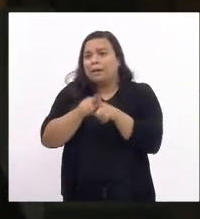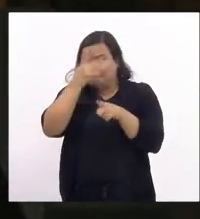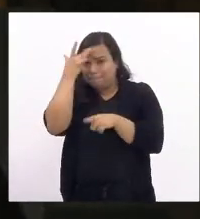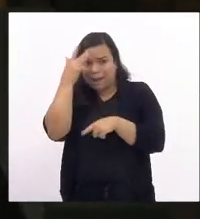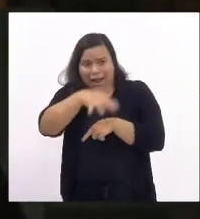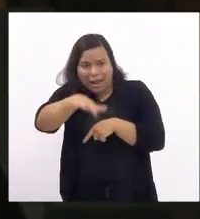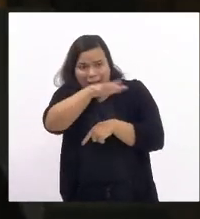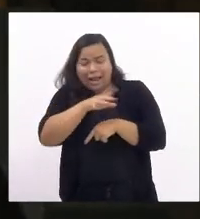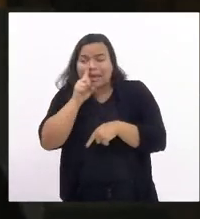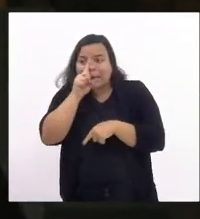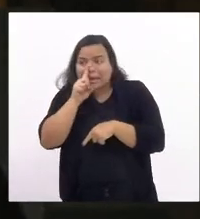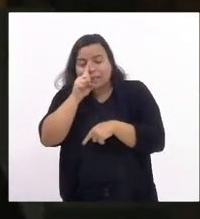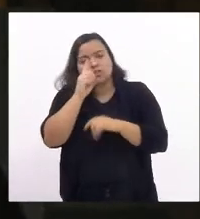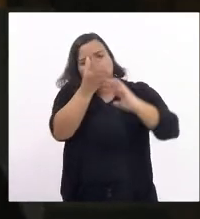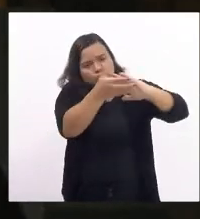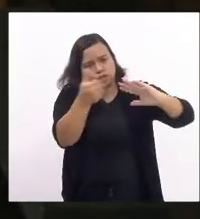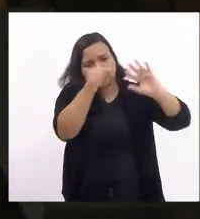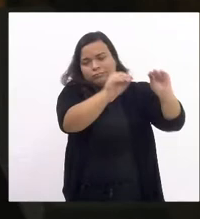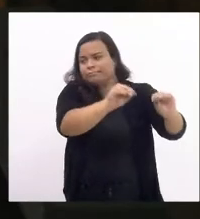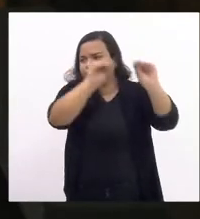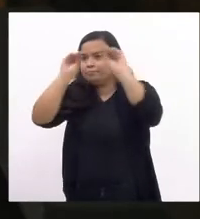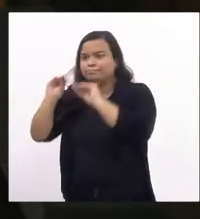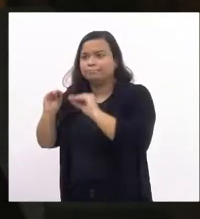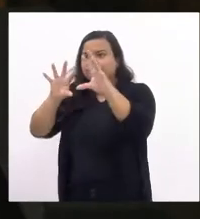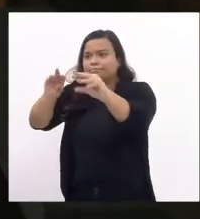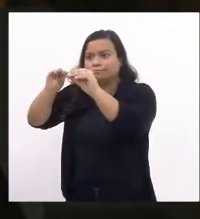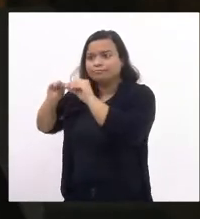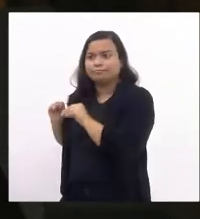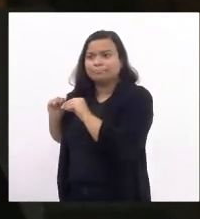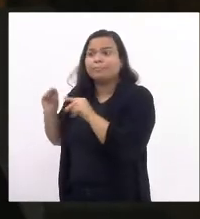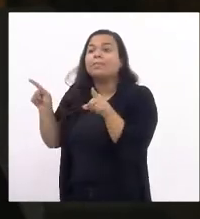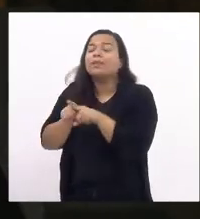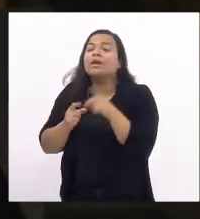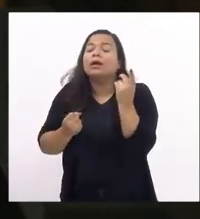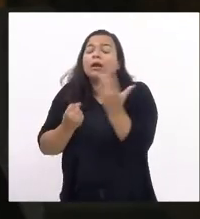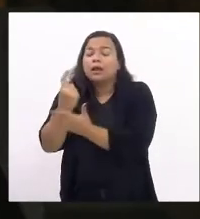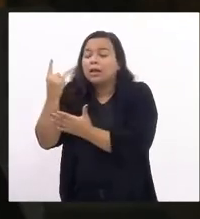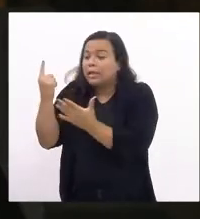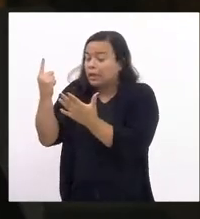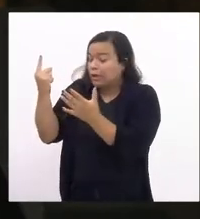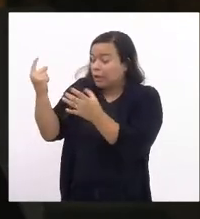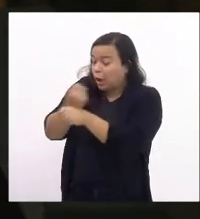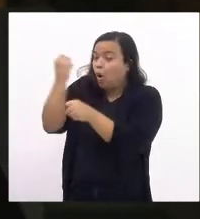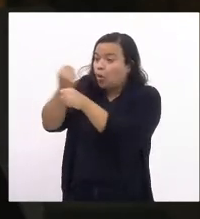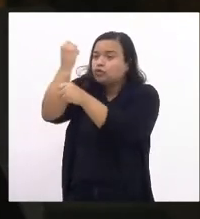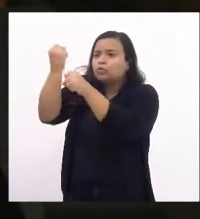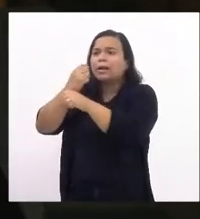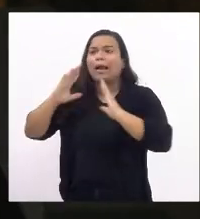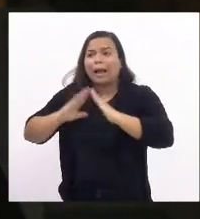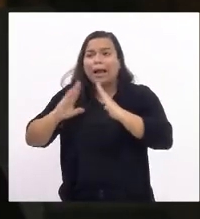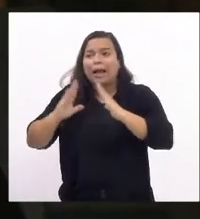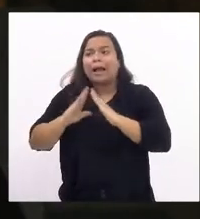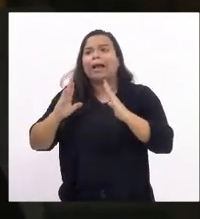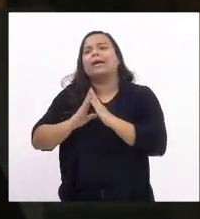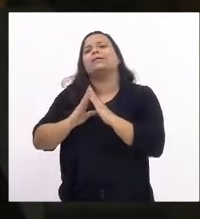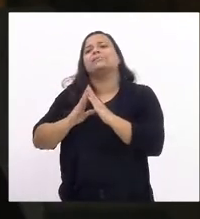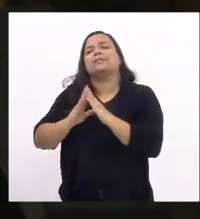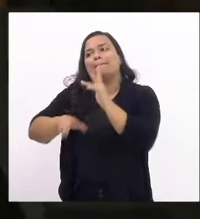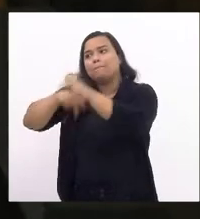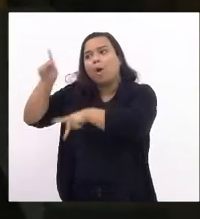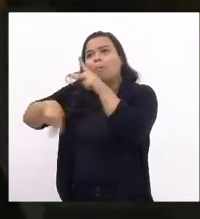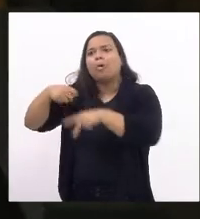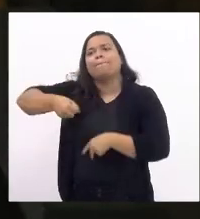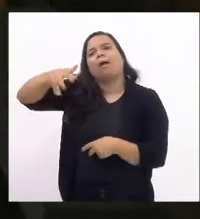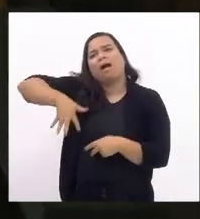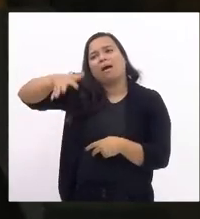na construção de habitações populares, na reconstrução da cidade. E